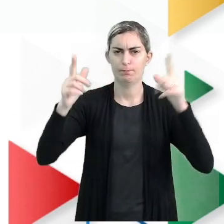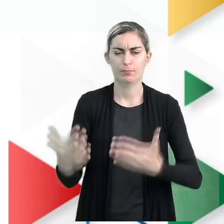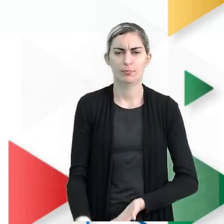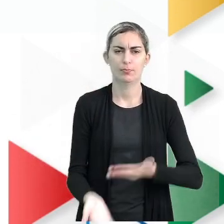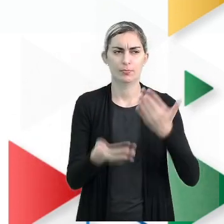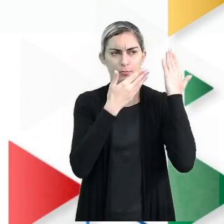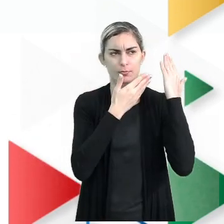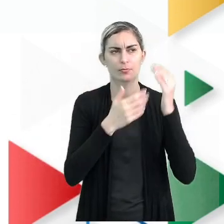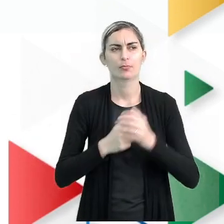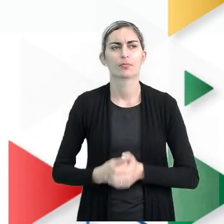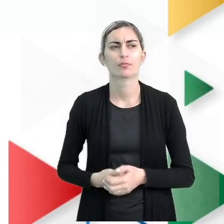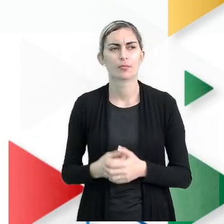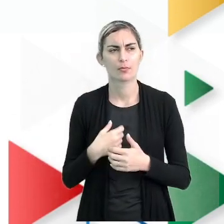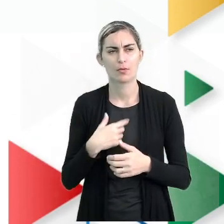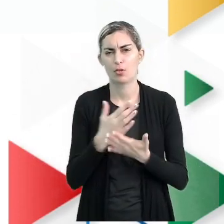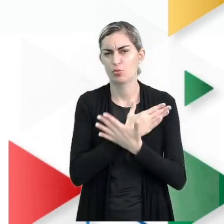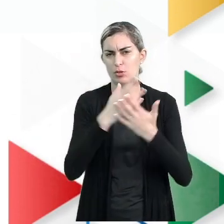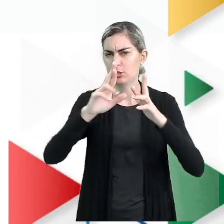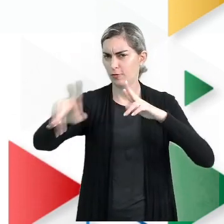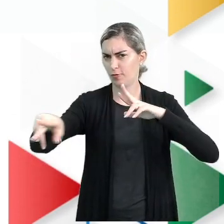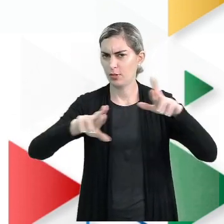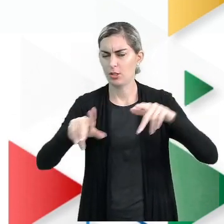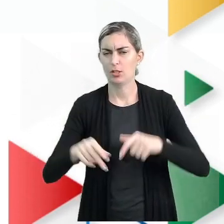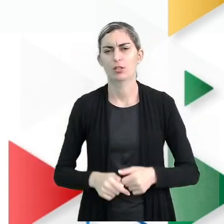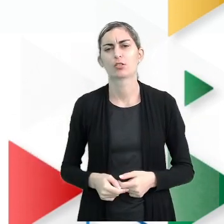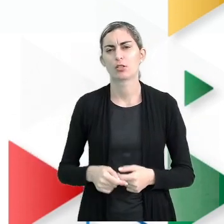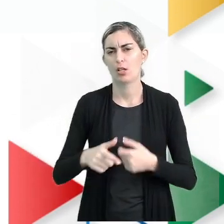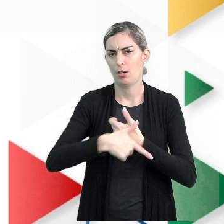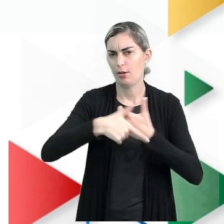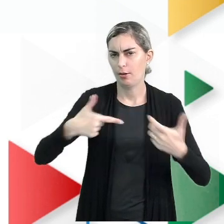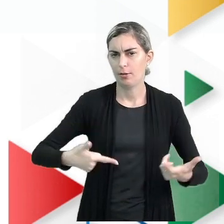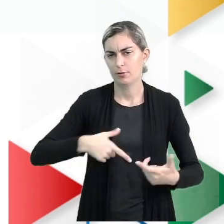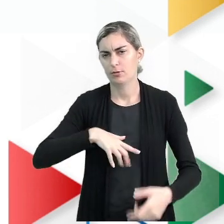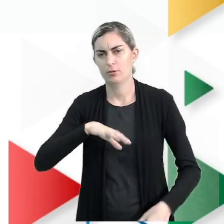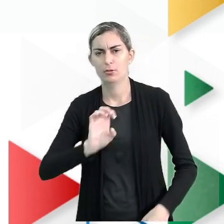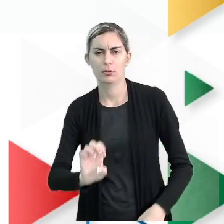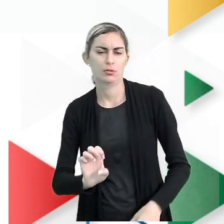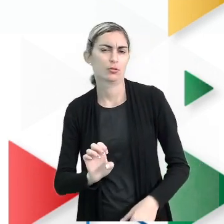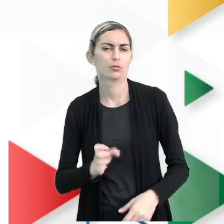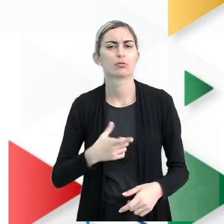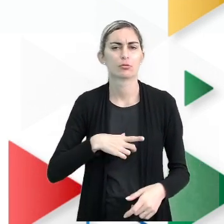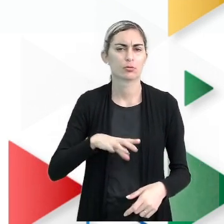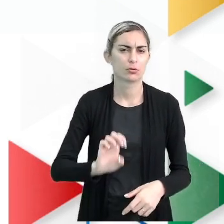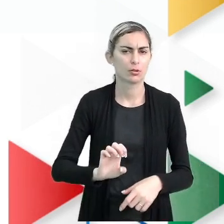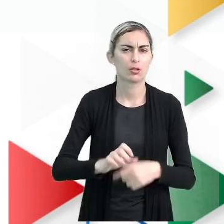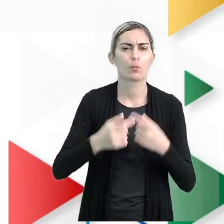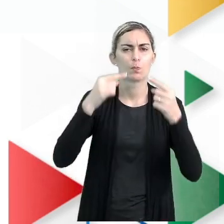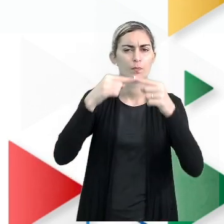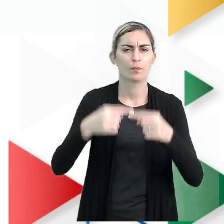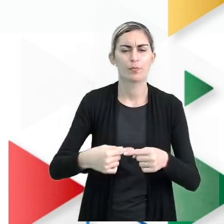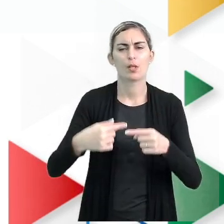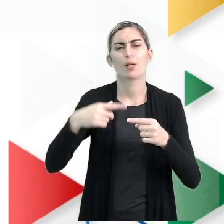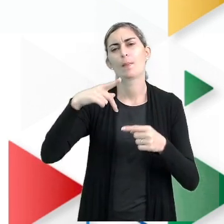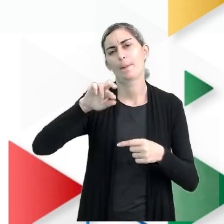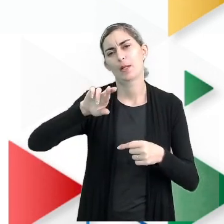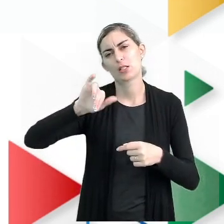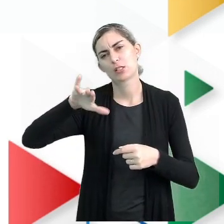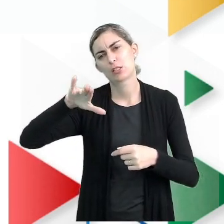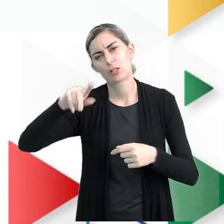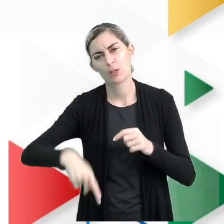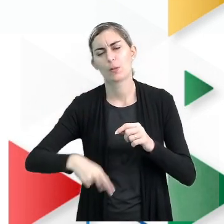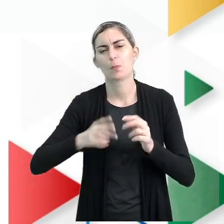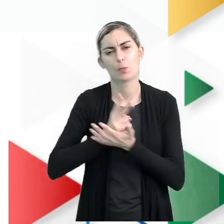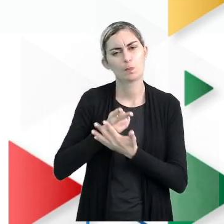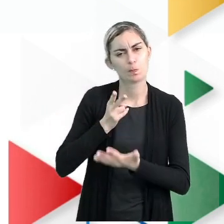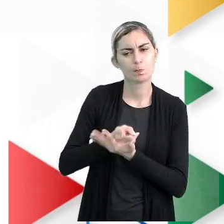ali algumas diferenças, né, entre a ética e a moral. Por exemplo, a ética está bem relacionada com o princípio, com aquilo que é permanente,